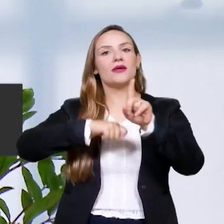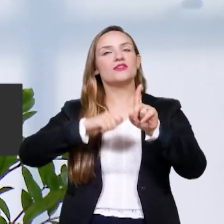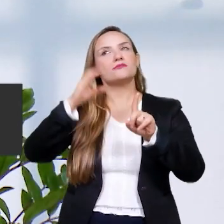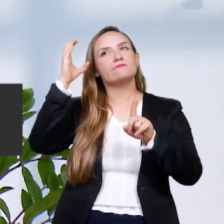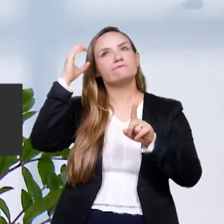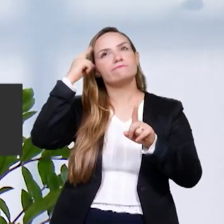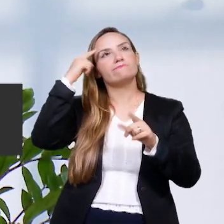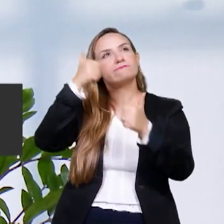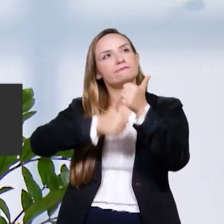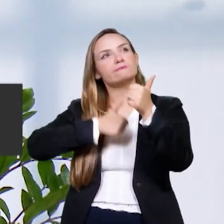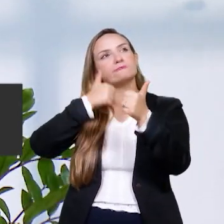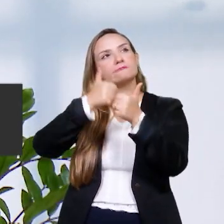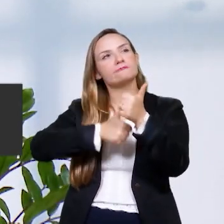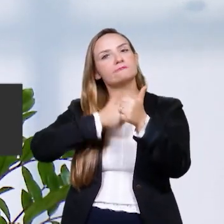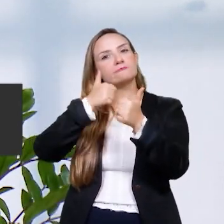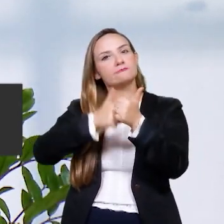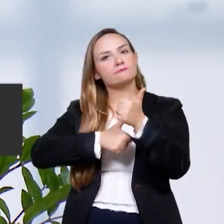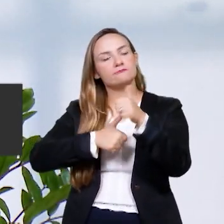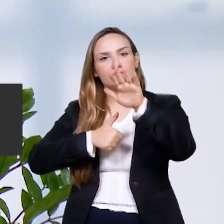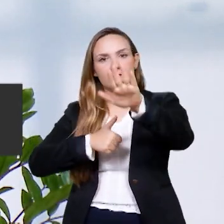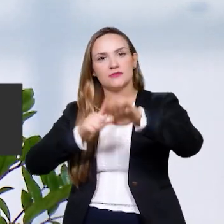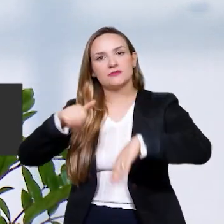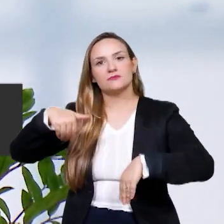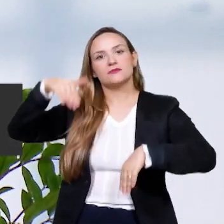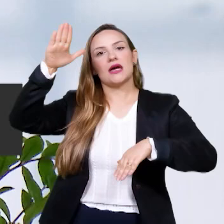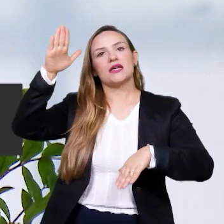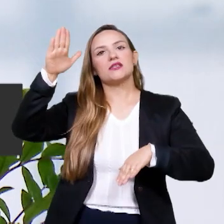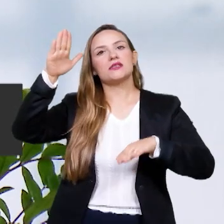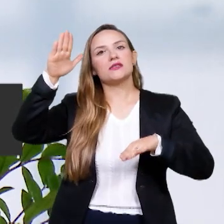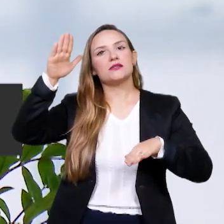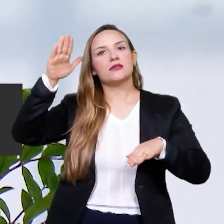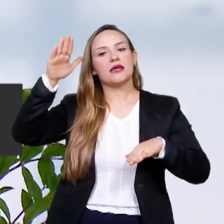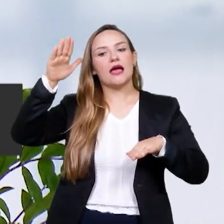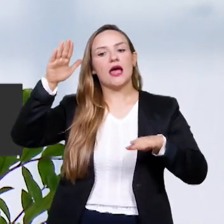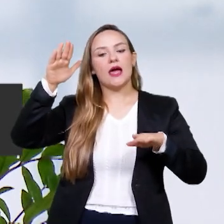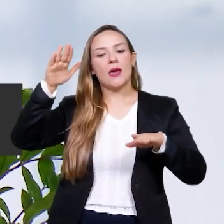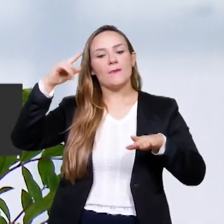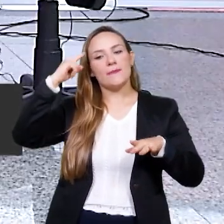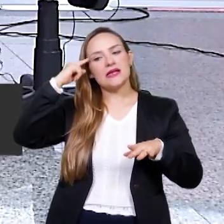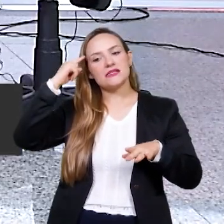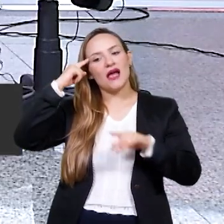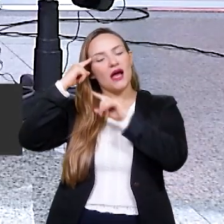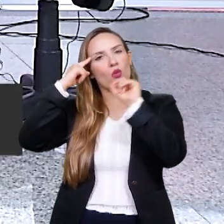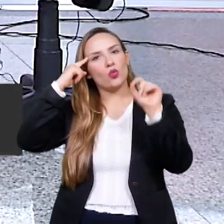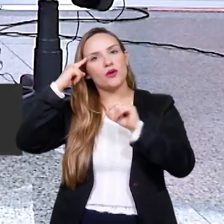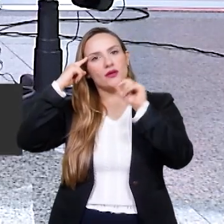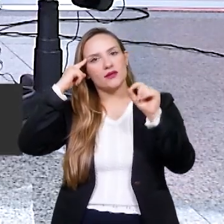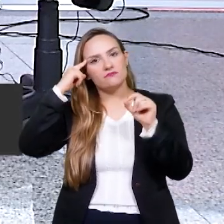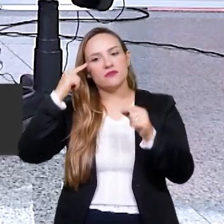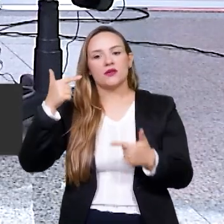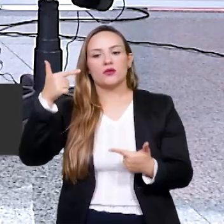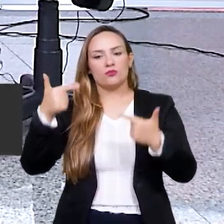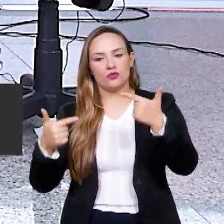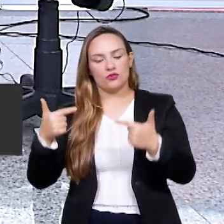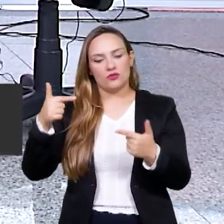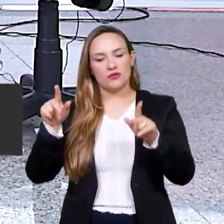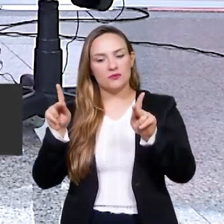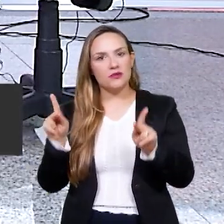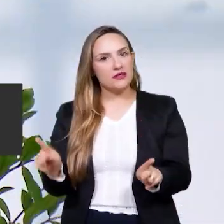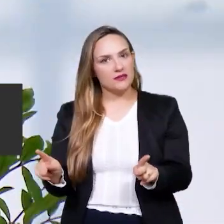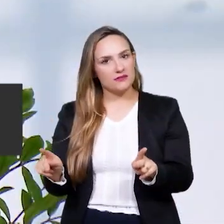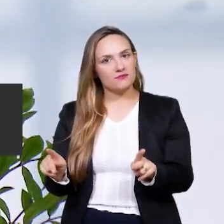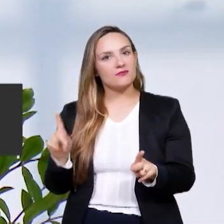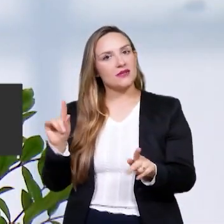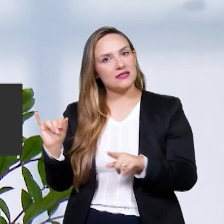de reflexão. E muito mais do que um mês de reflexão, é um mês também de pensar em políticas